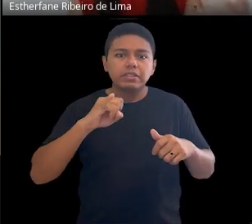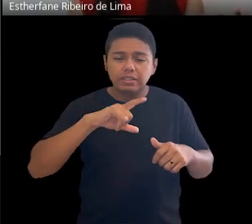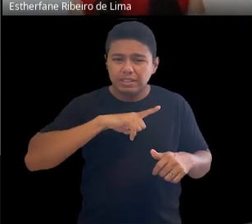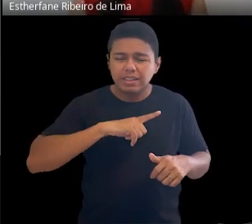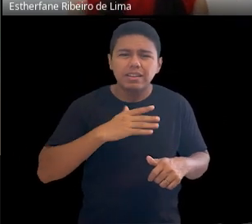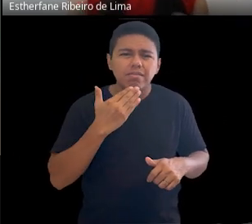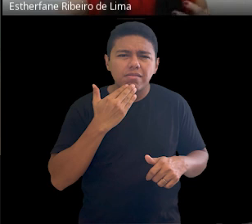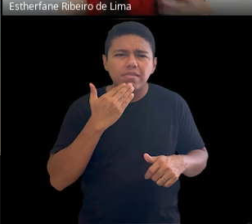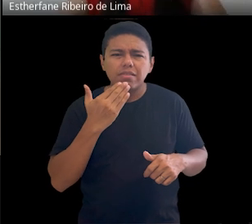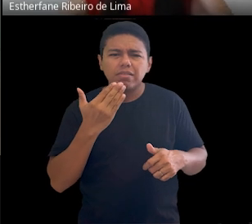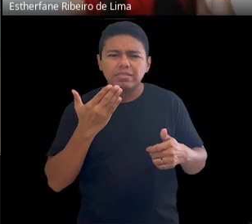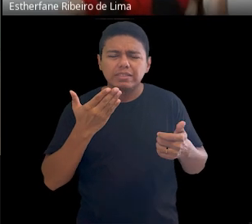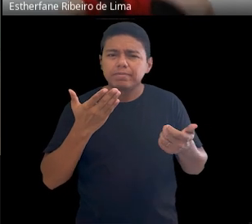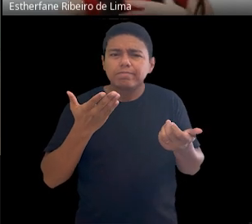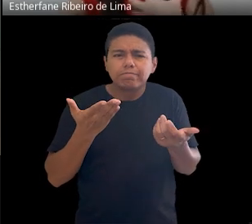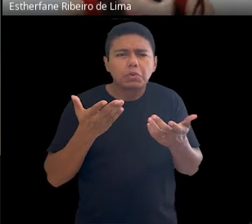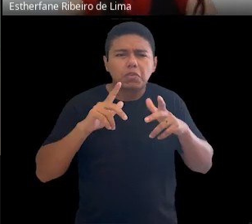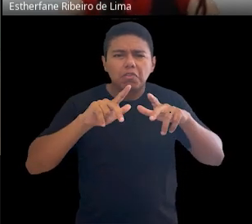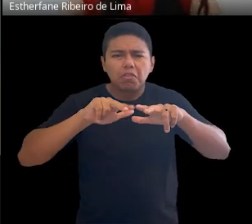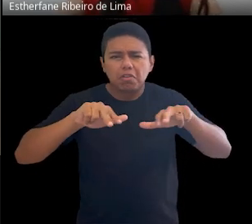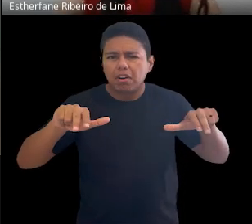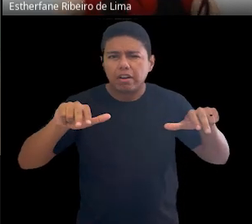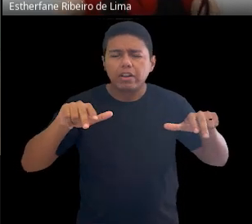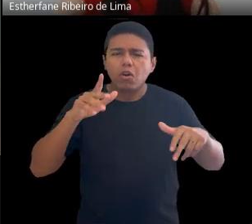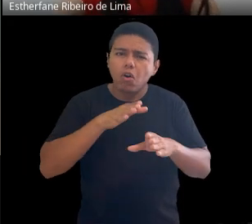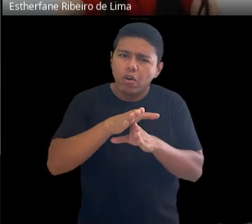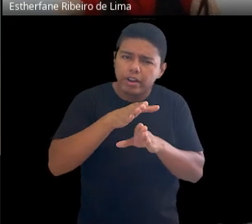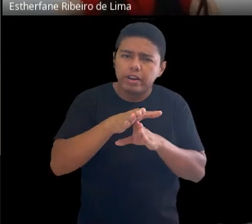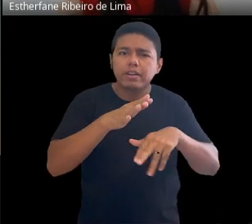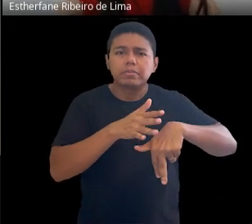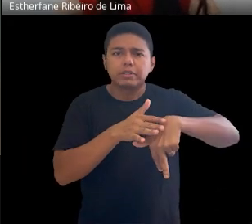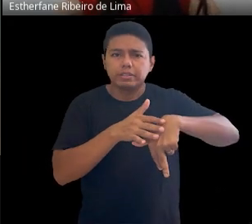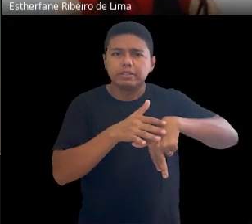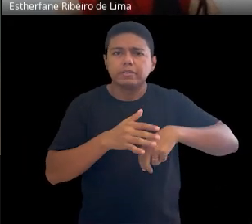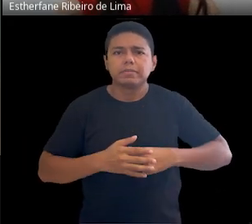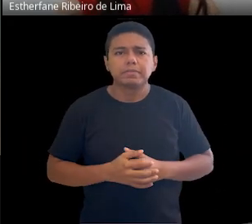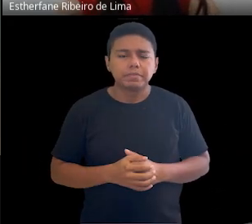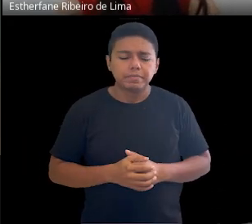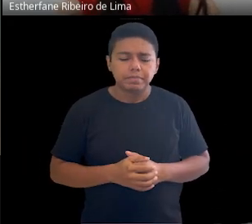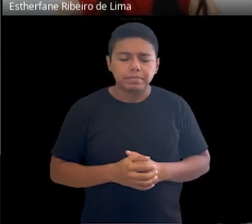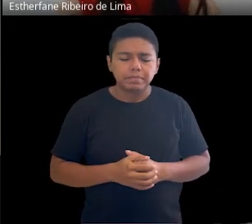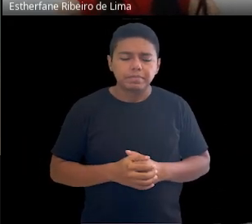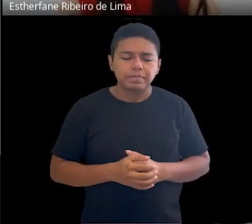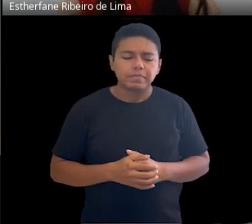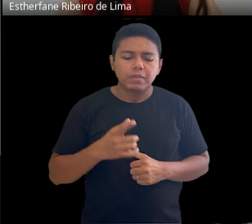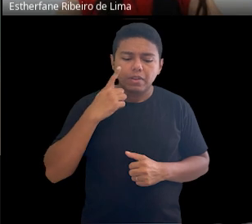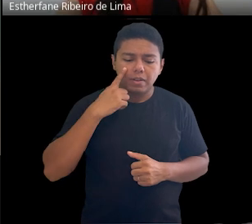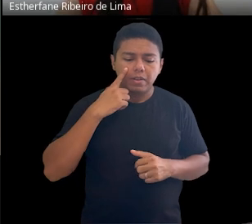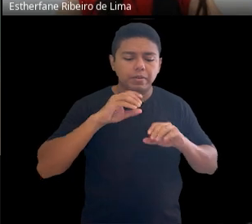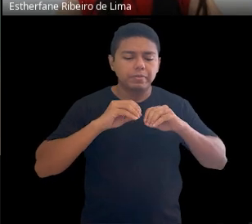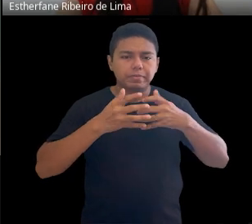também orientar a paciente a respeito disso. Na altura de fundo de útero, como